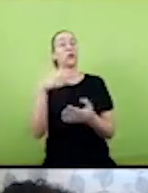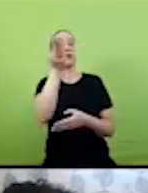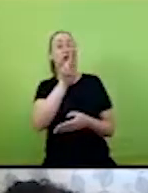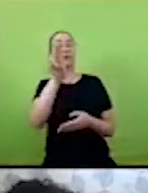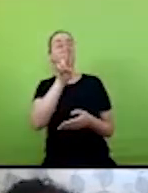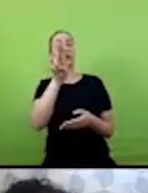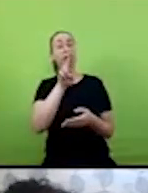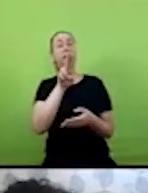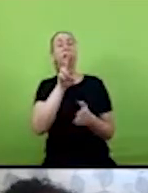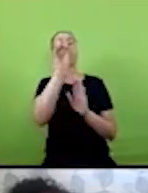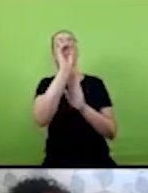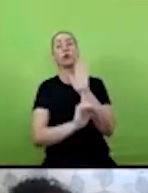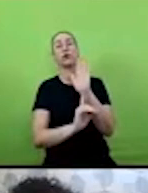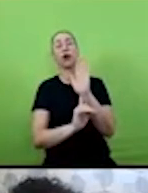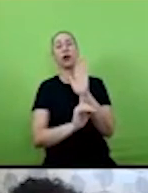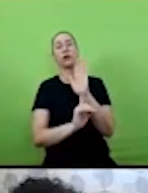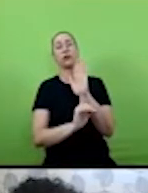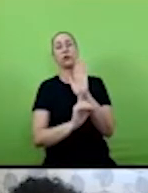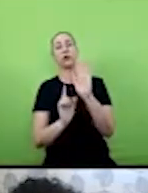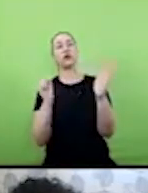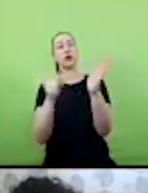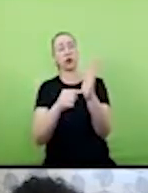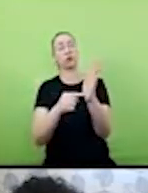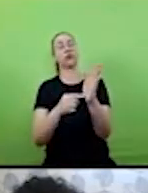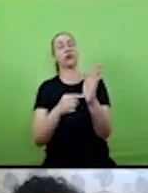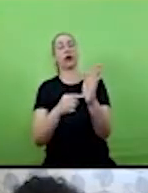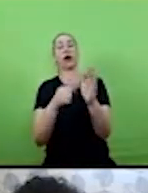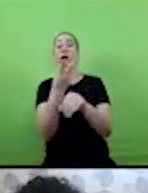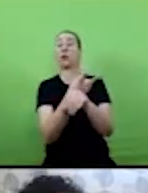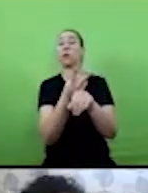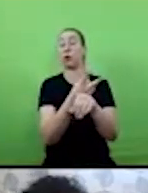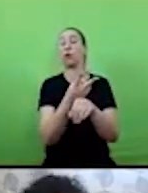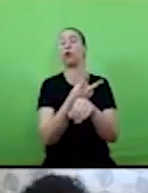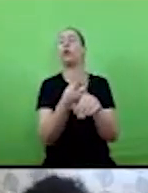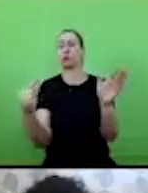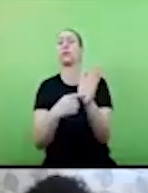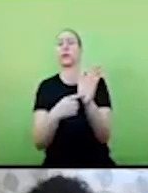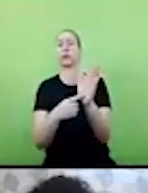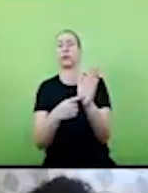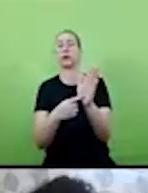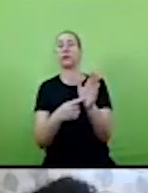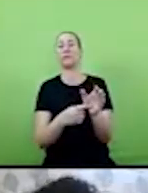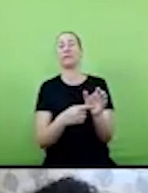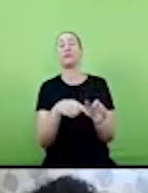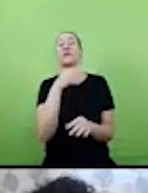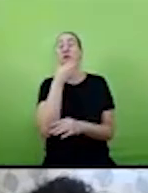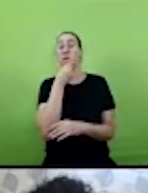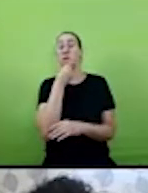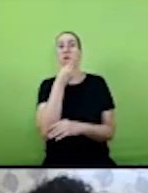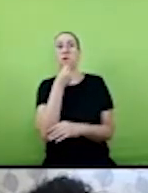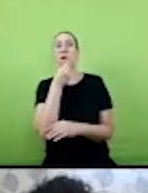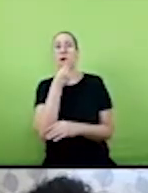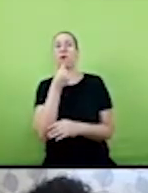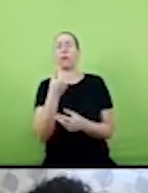pessoas falam, tem que denunciar, tem que sair da situação. Elas estão procurando, elas estão denunciando, mas os homens também estão reagindo de cada